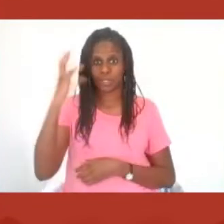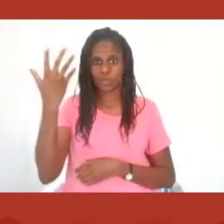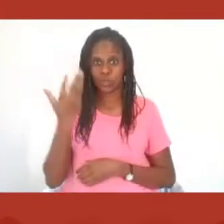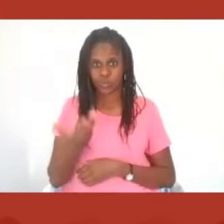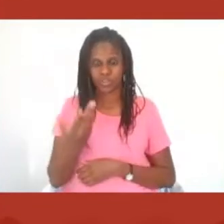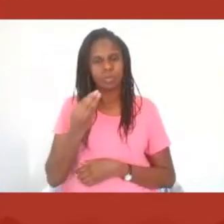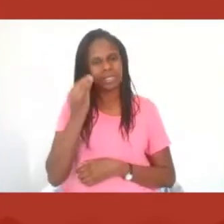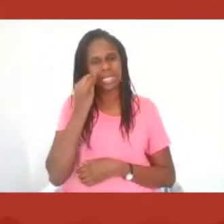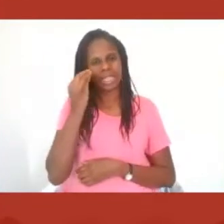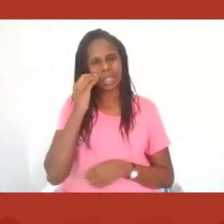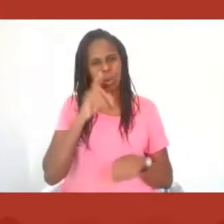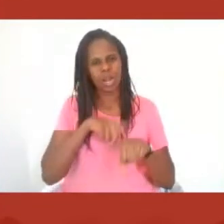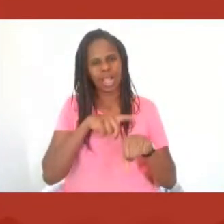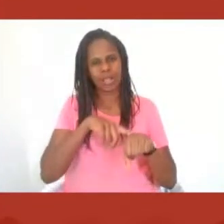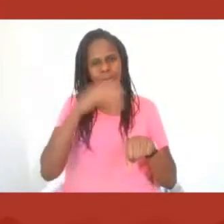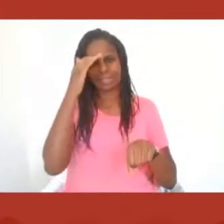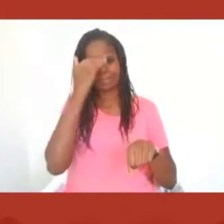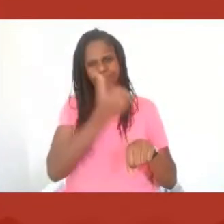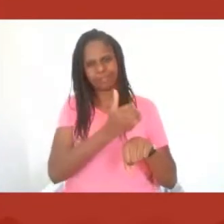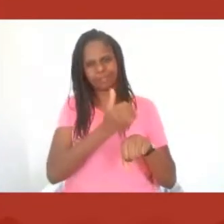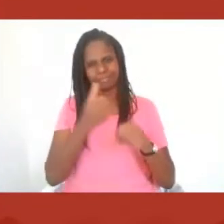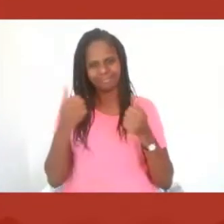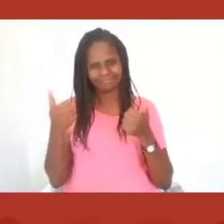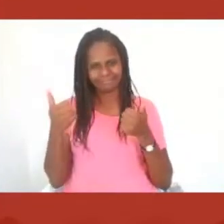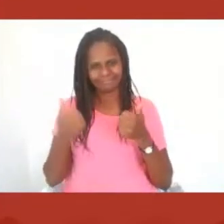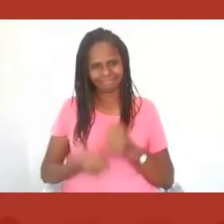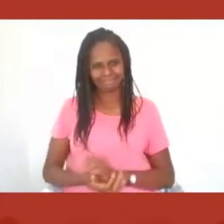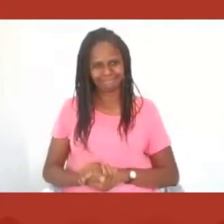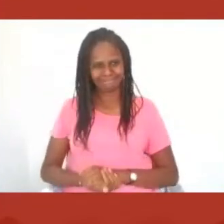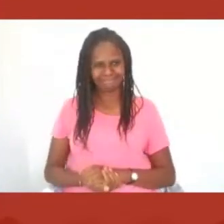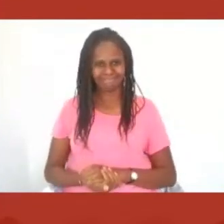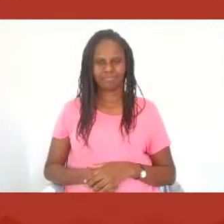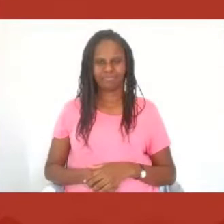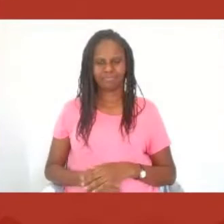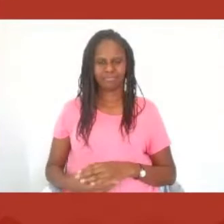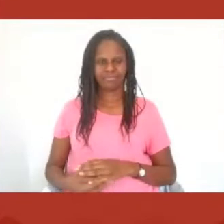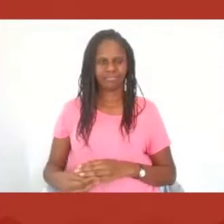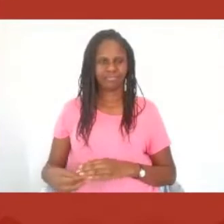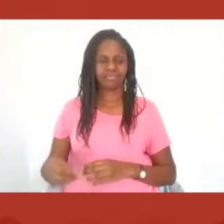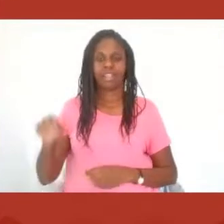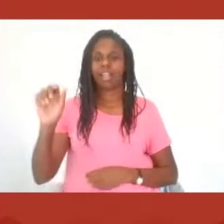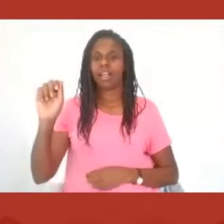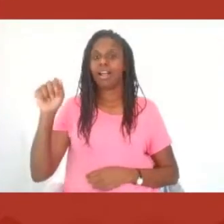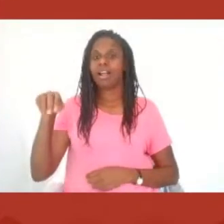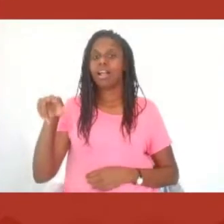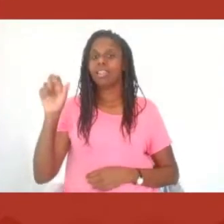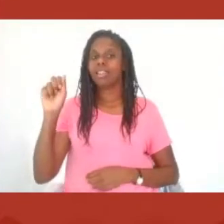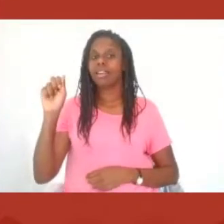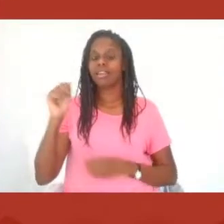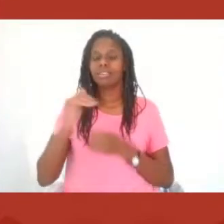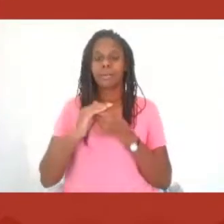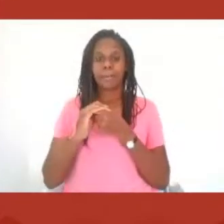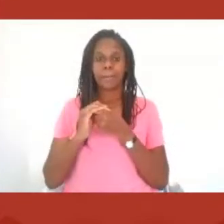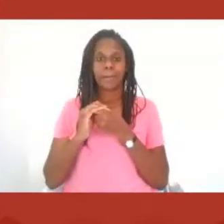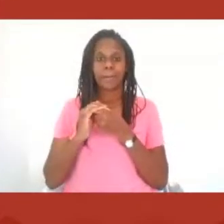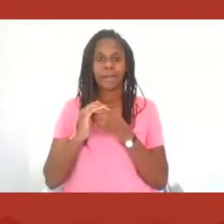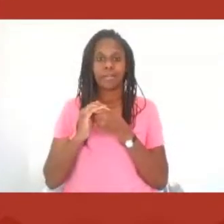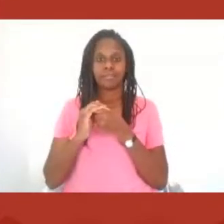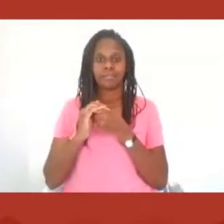tentar não fugir do horário, beleza? Ana, Você está sem microfone.